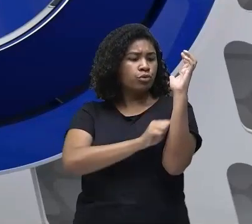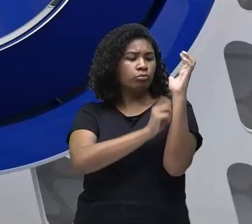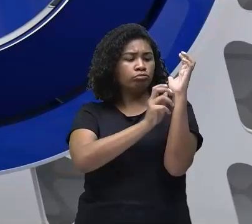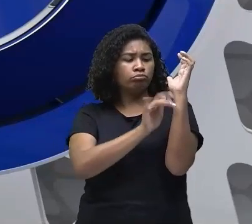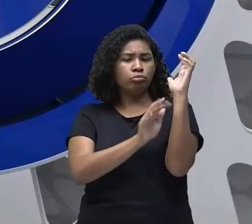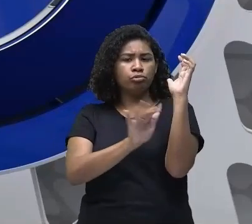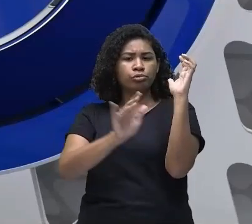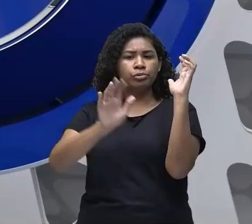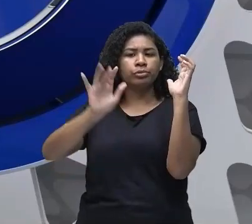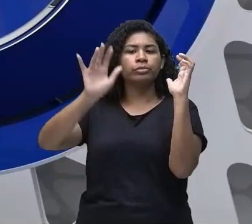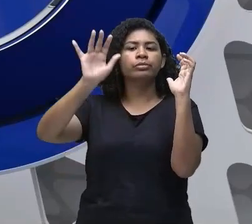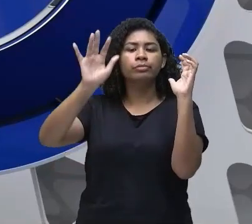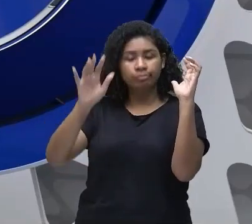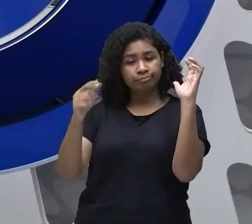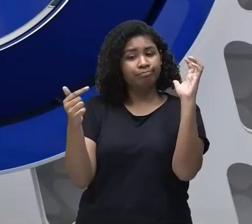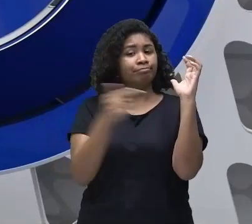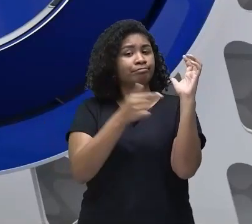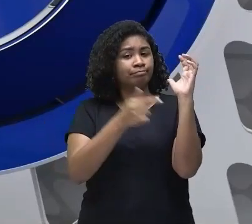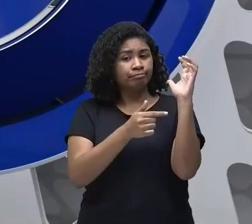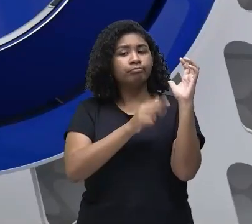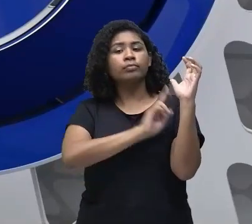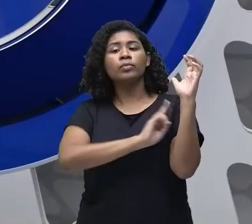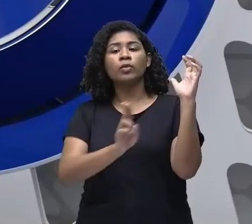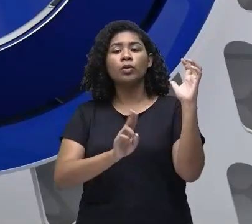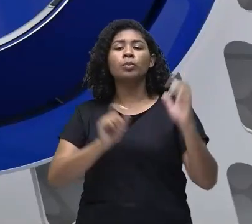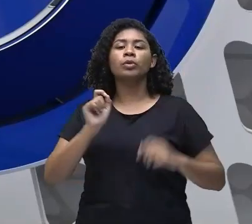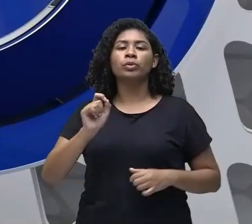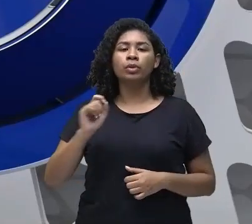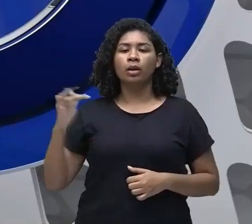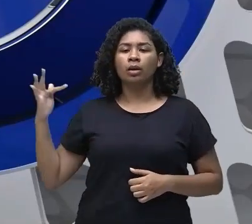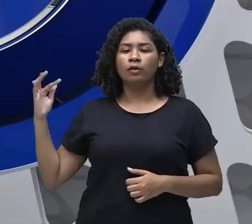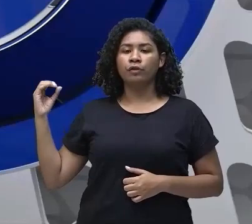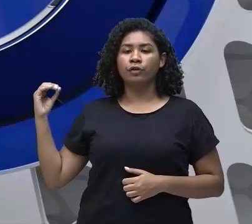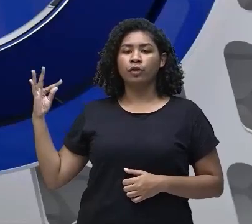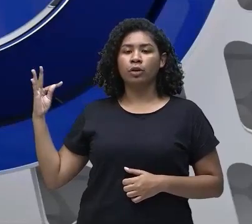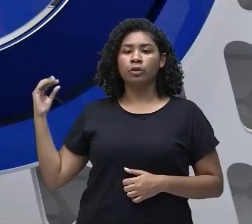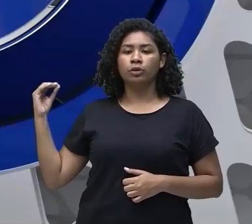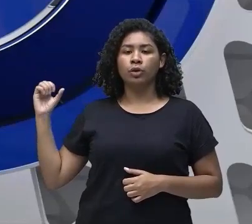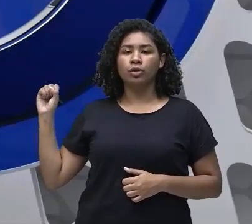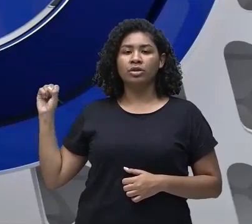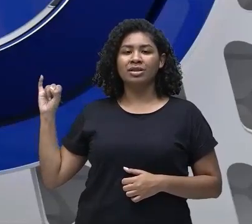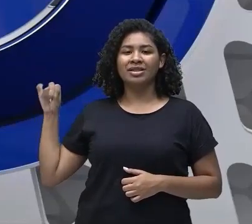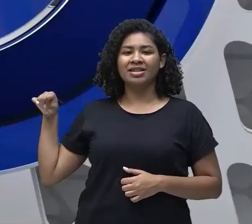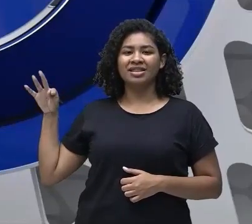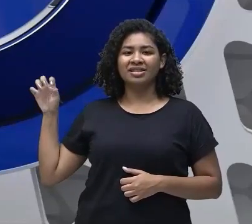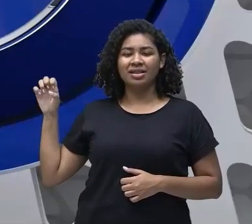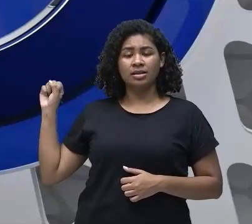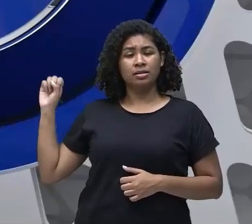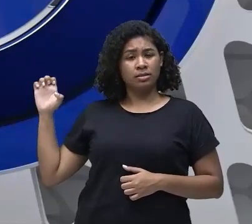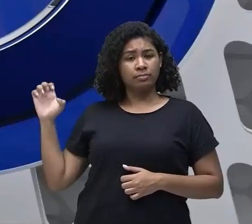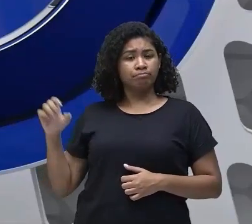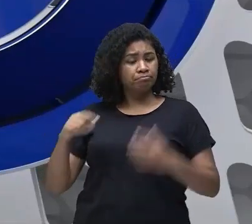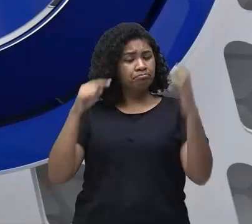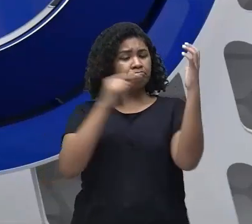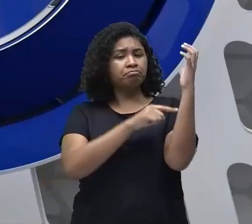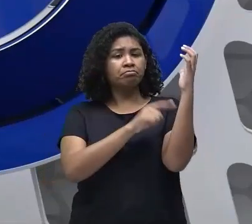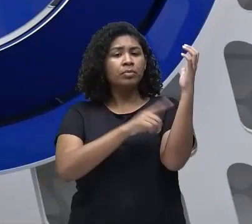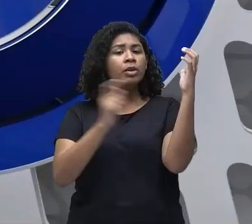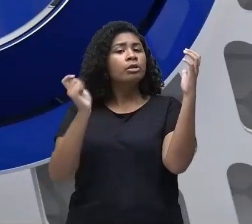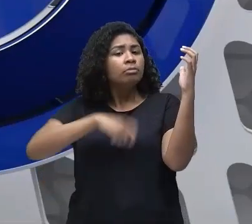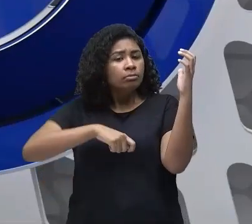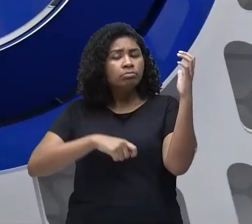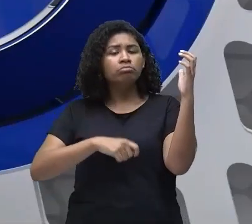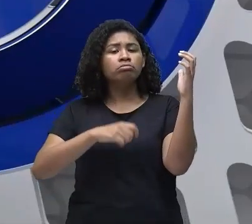realizando a sua alimentação, sem necessidade de consumir outra espécie. A planta não precisa